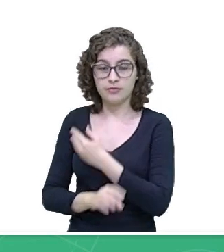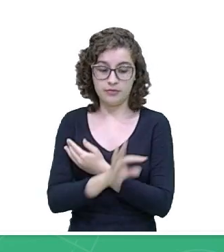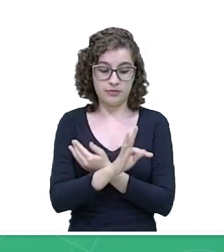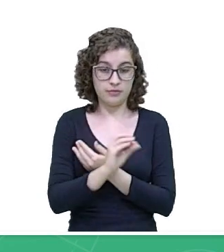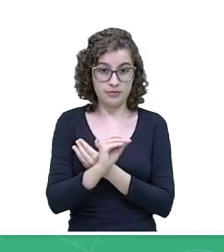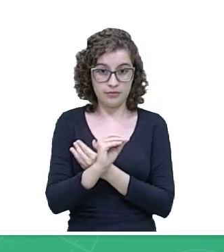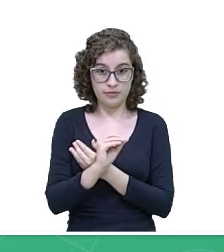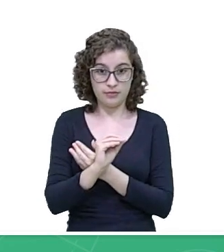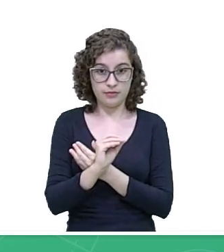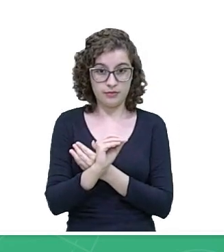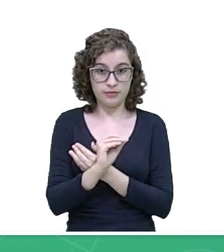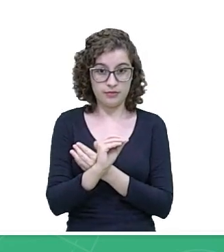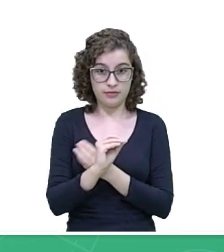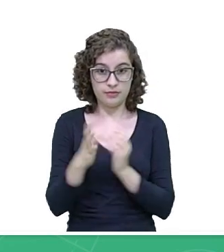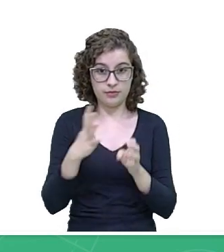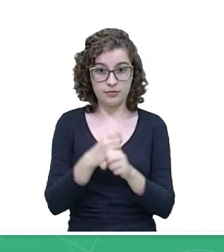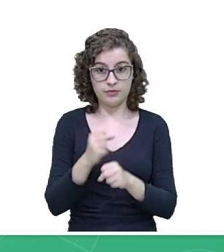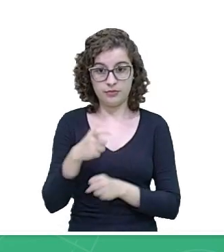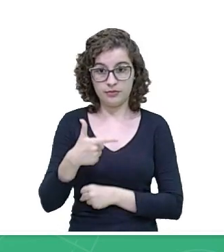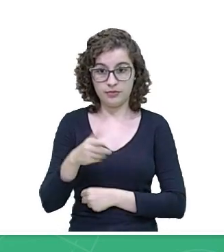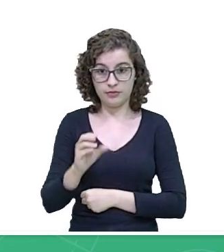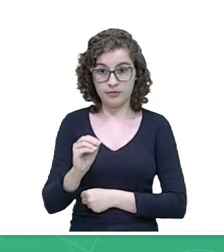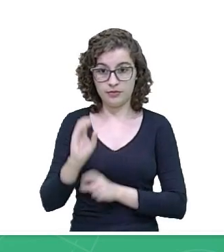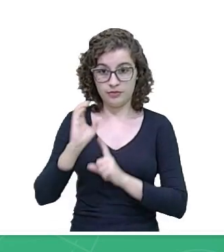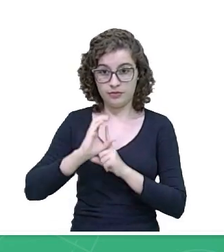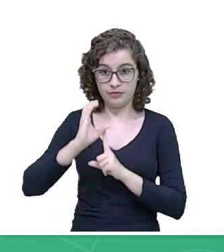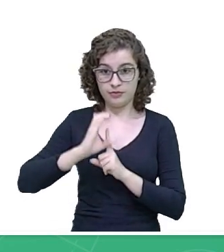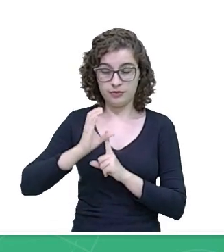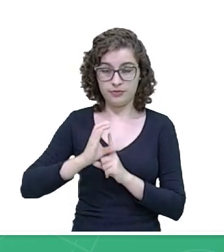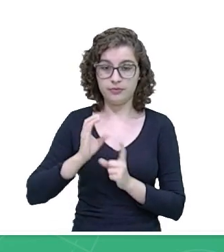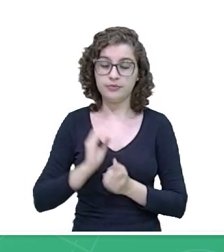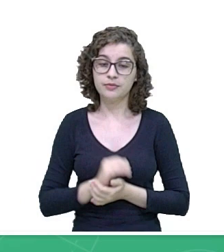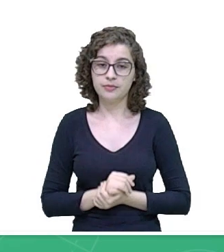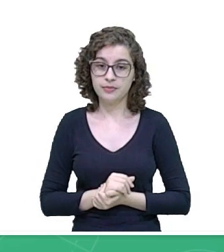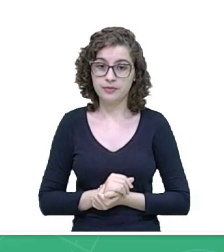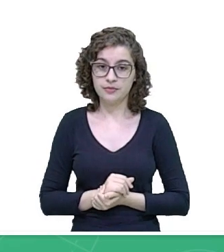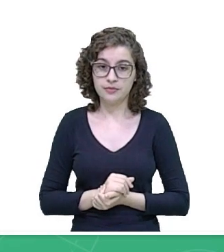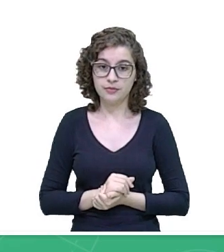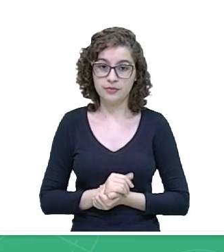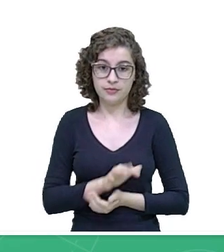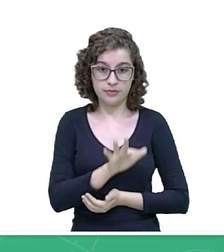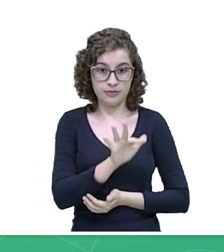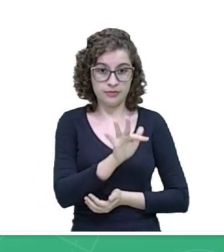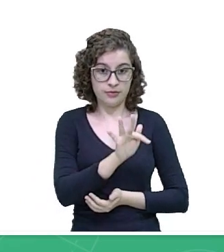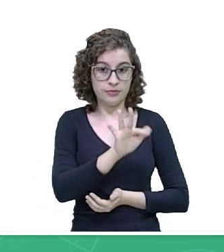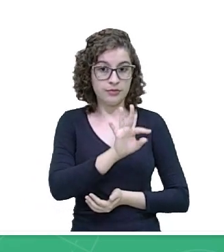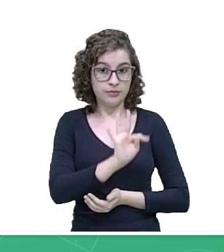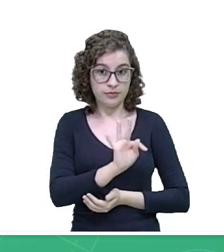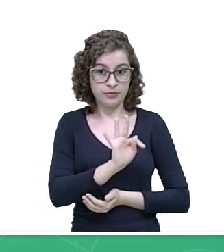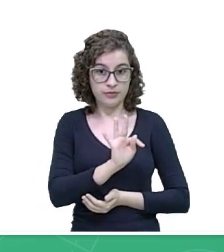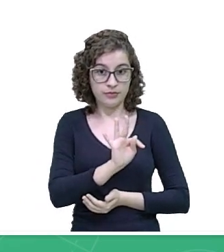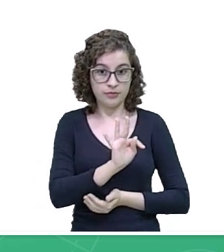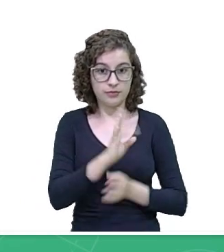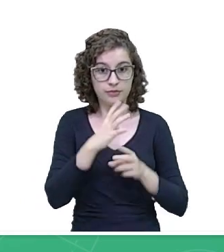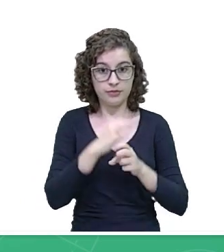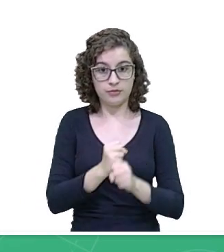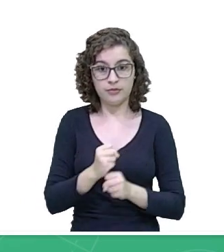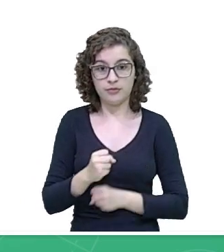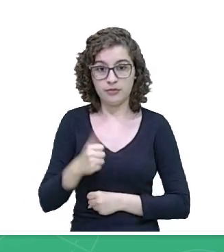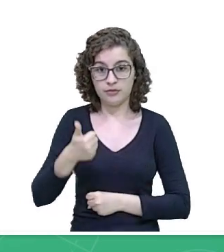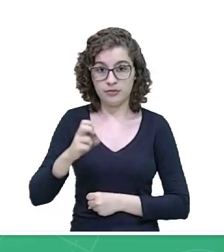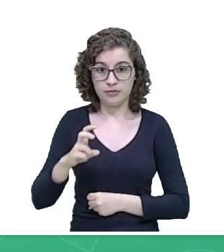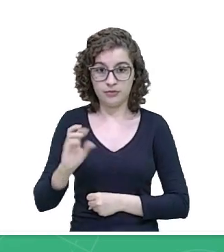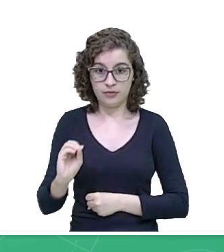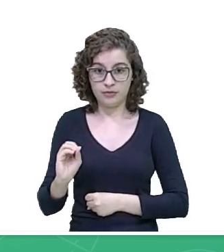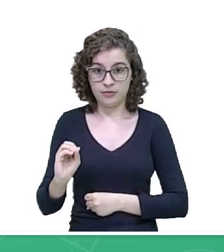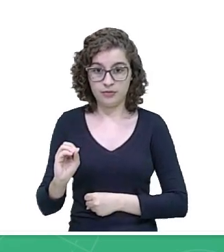era 20 graus Celsius. Nós temos a temperatura final do corpo, que é de